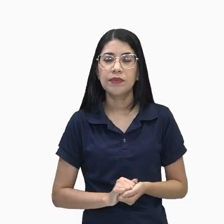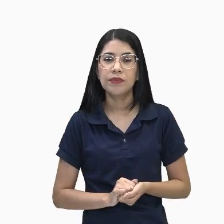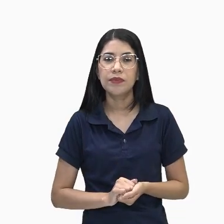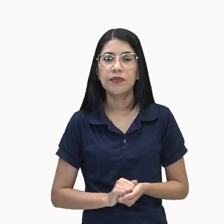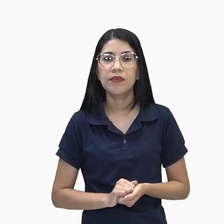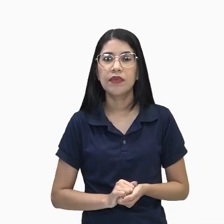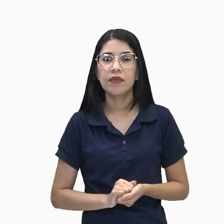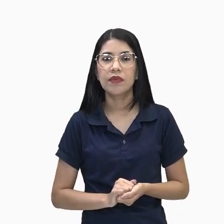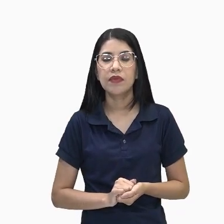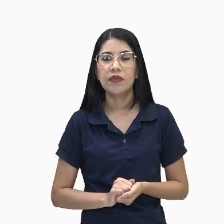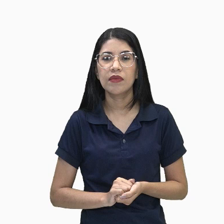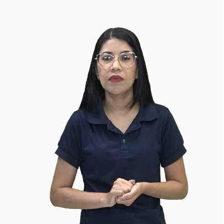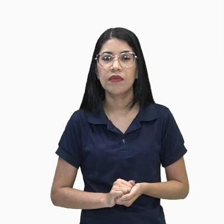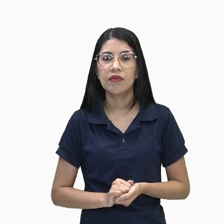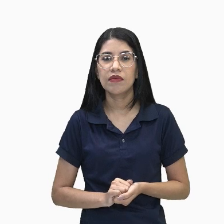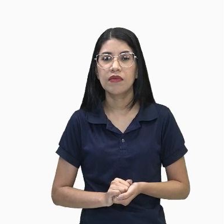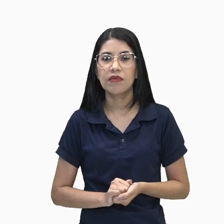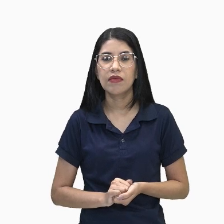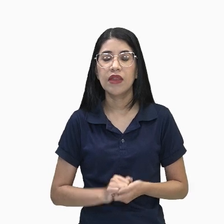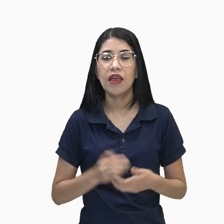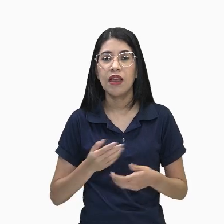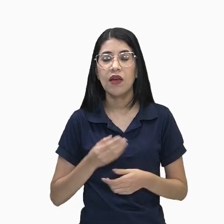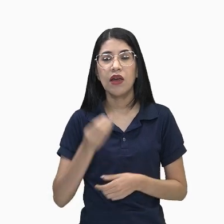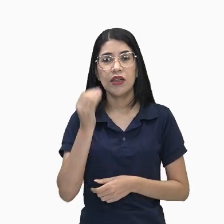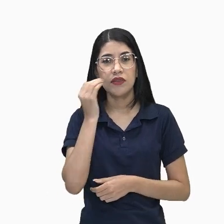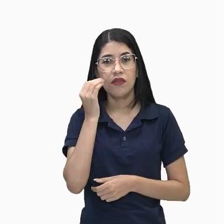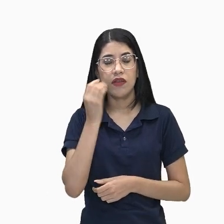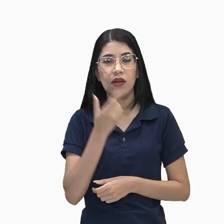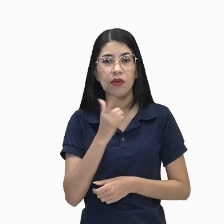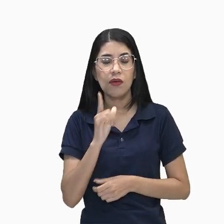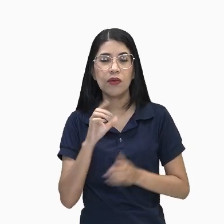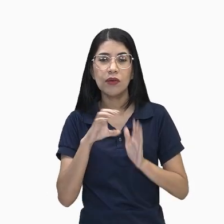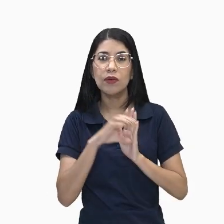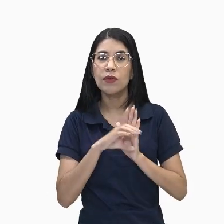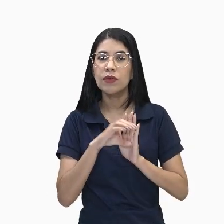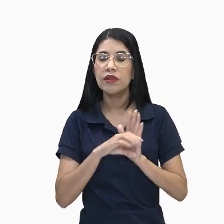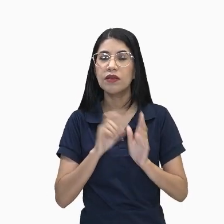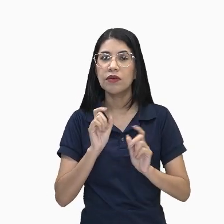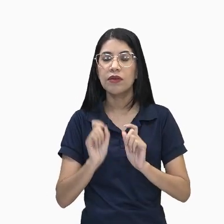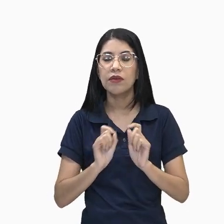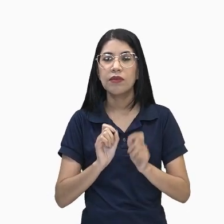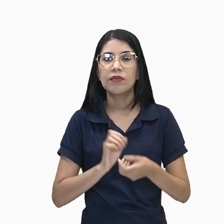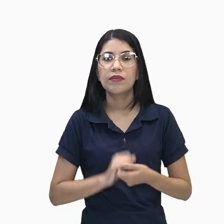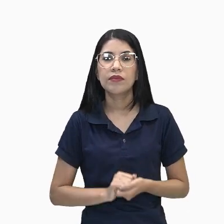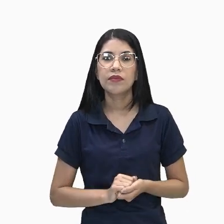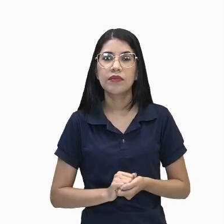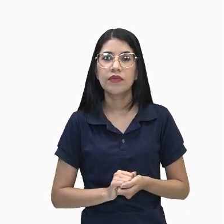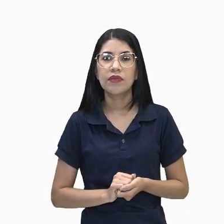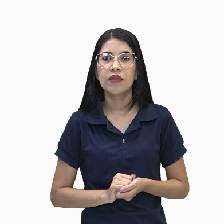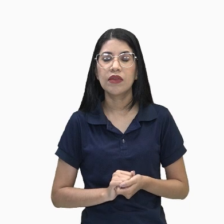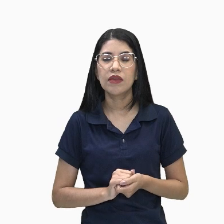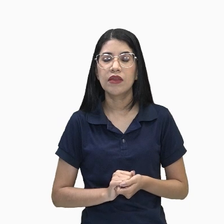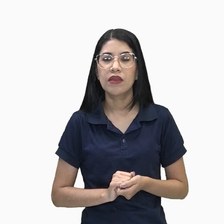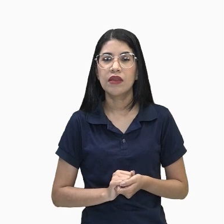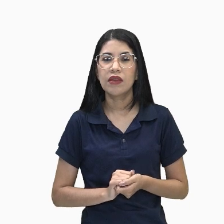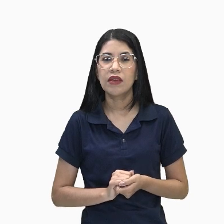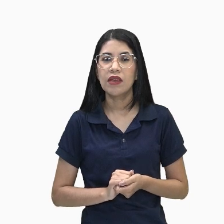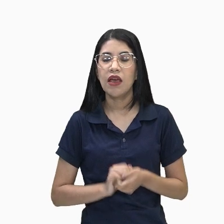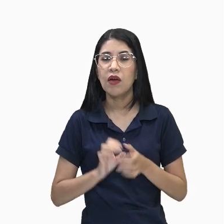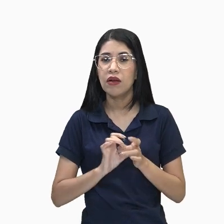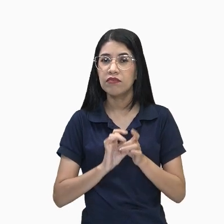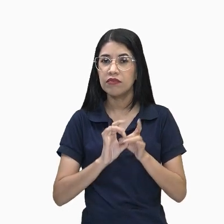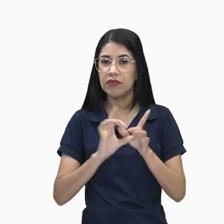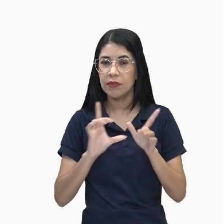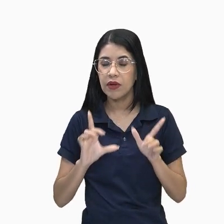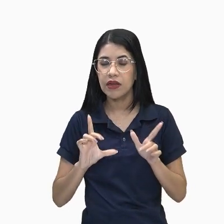vamos agora para uma nova concepção, que é a concepção do chamado Estado Democrático de Direito,